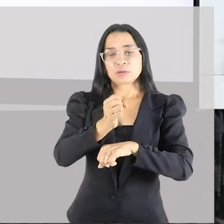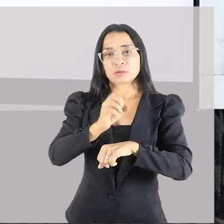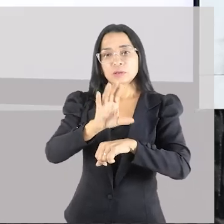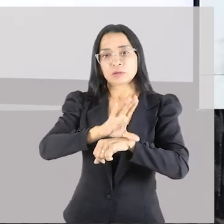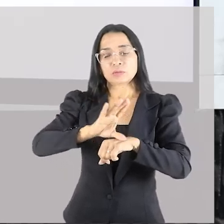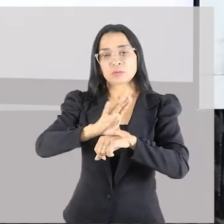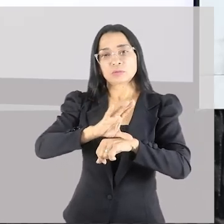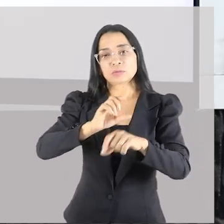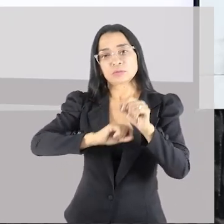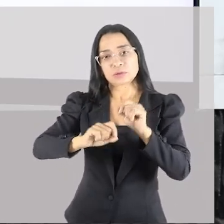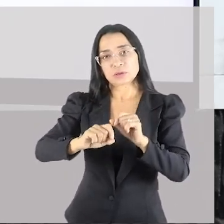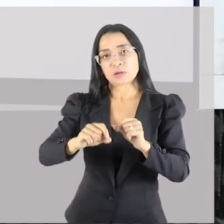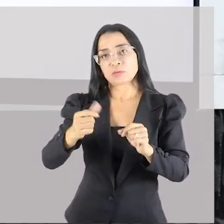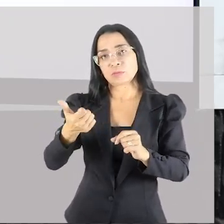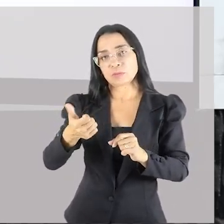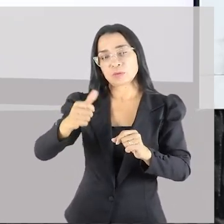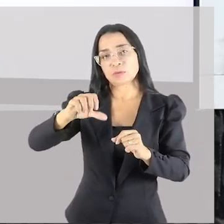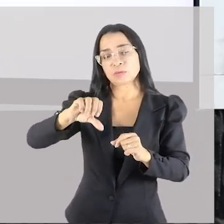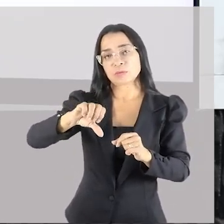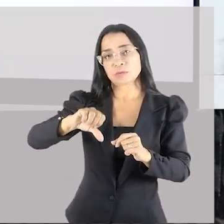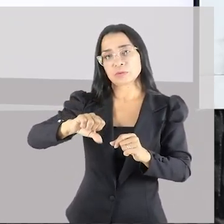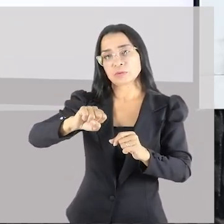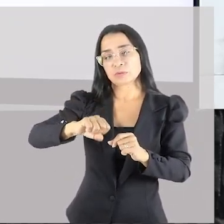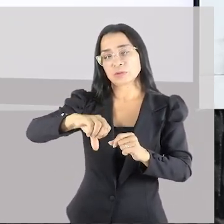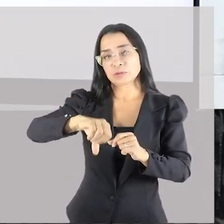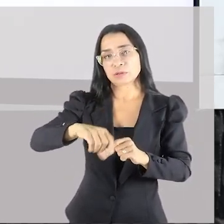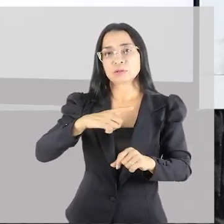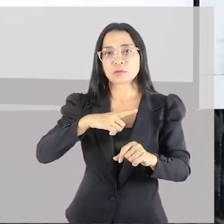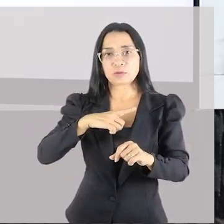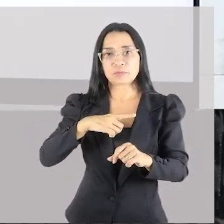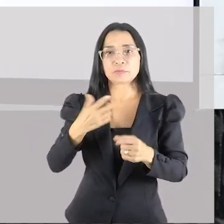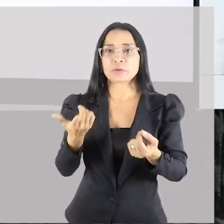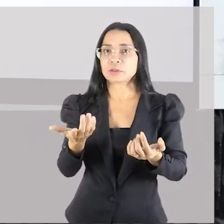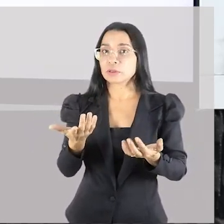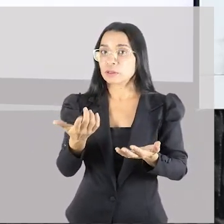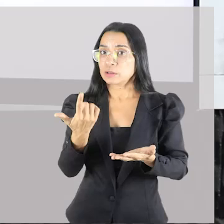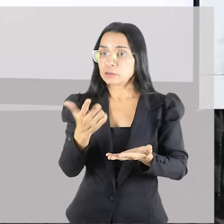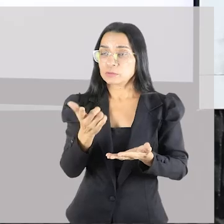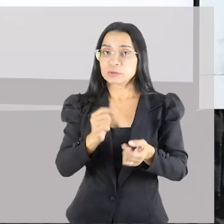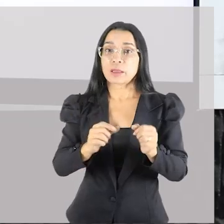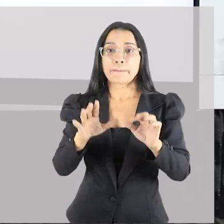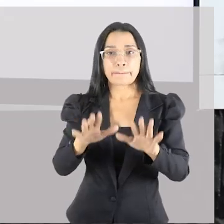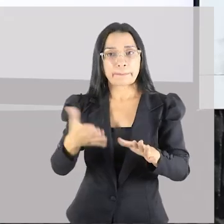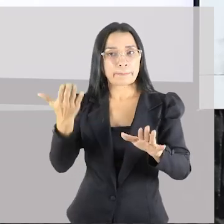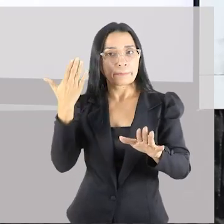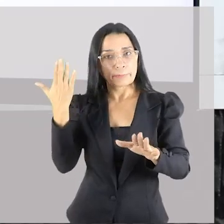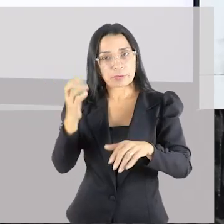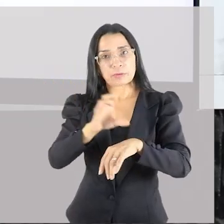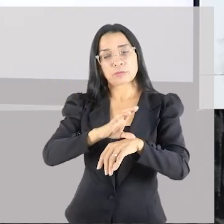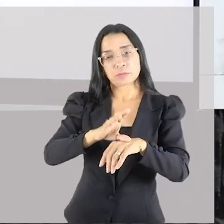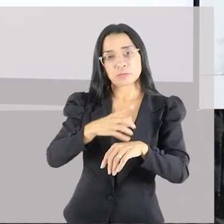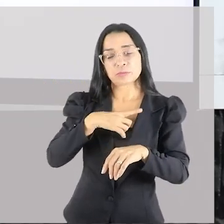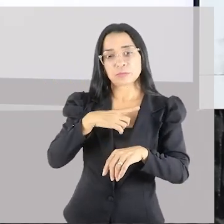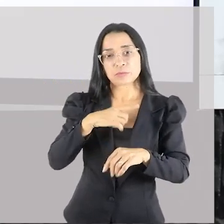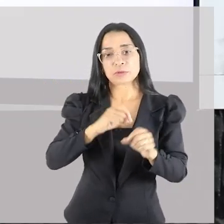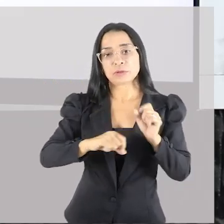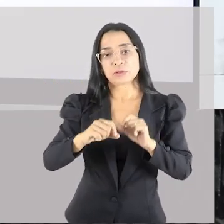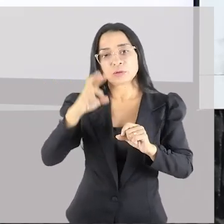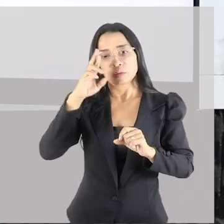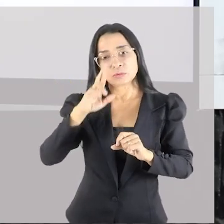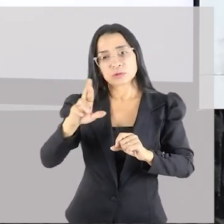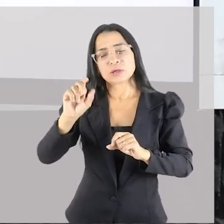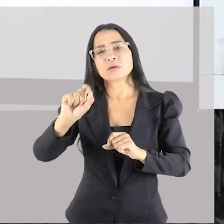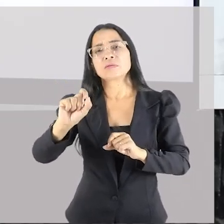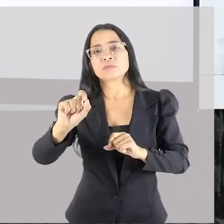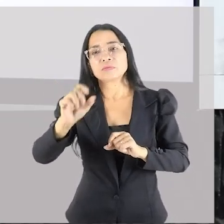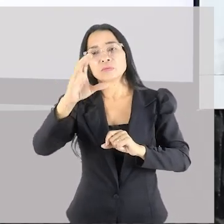nessa primeira Constituição, o Brasil, ele tem uma religião oficial, que é o catolicismo. E o chefe maior seria desse catolicismo, o